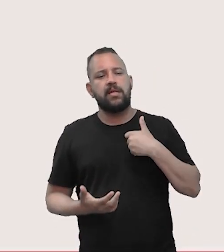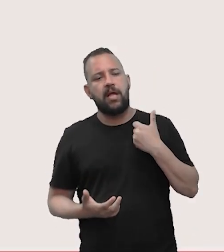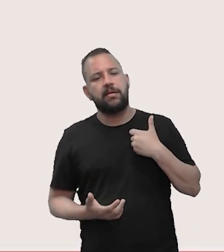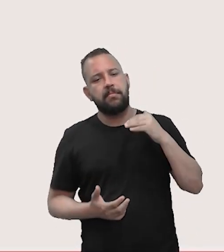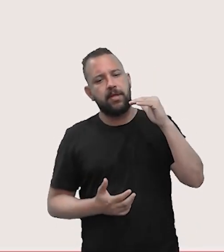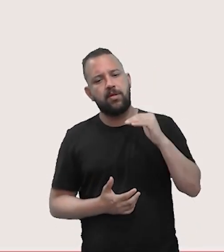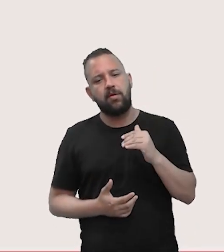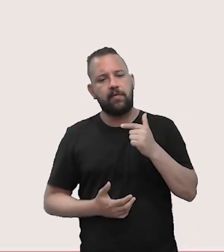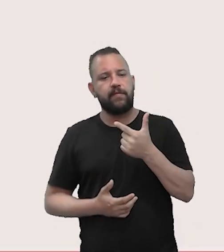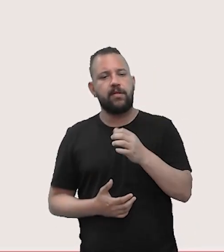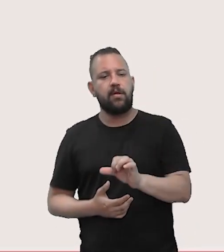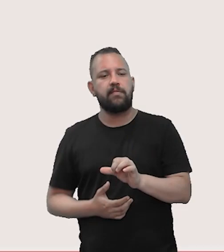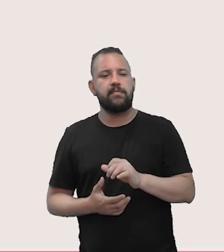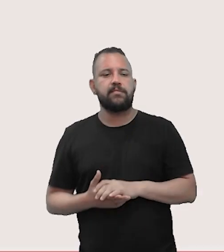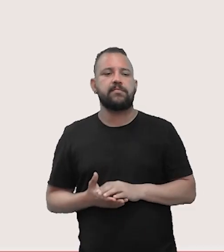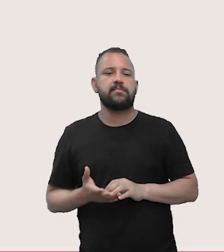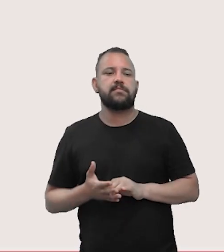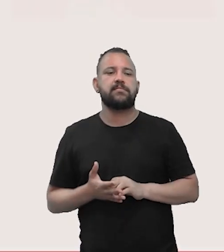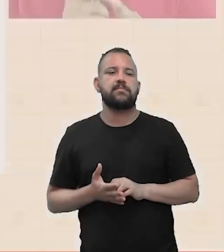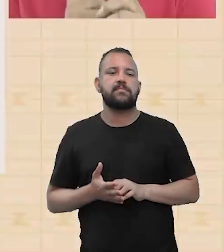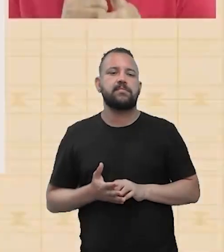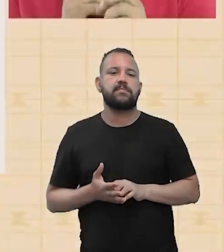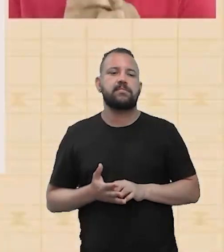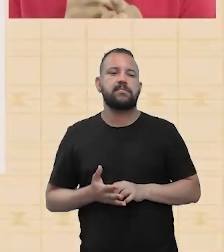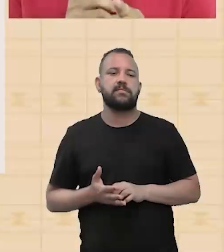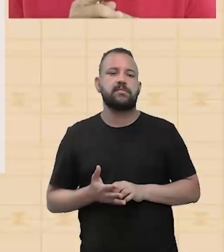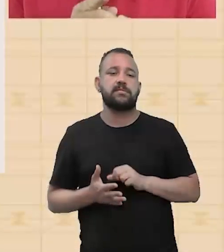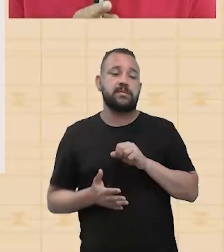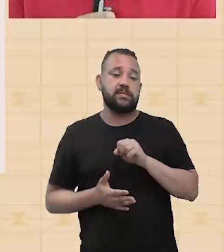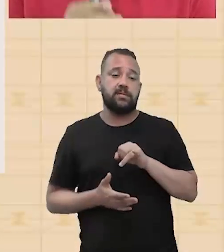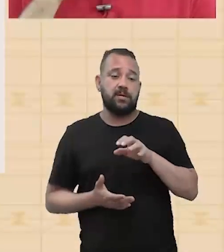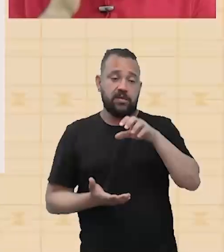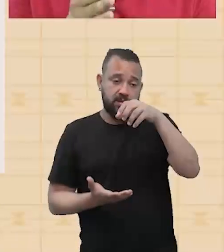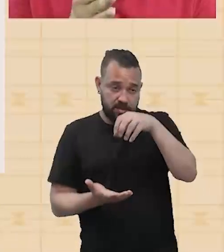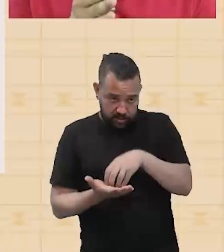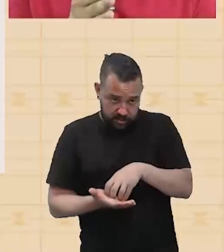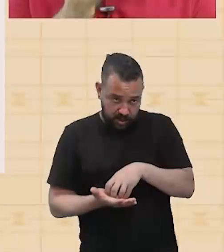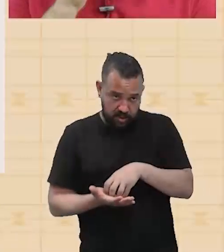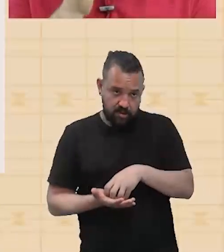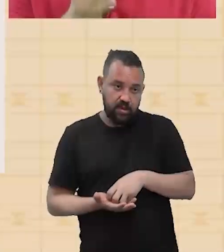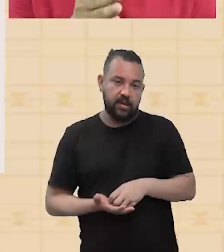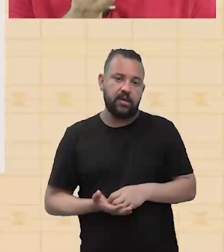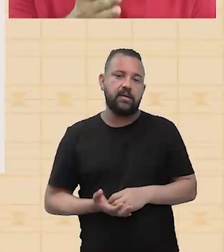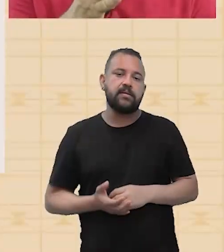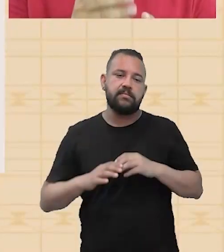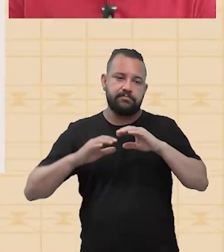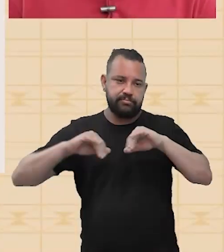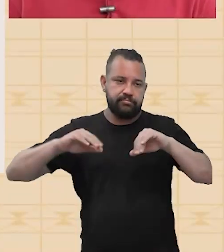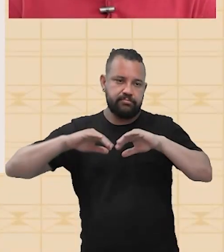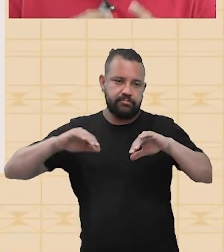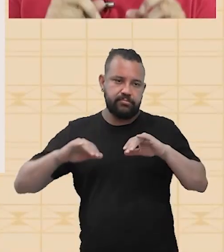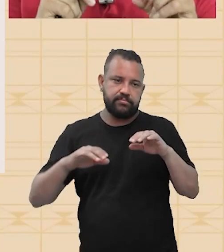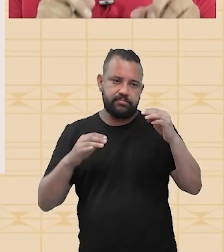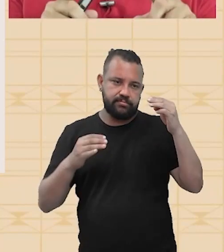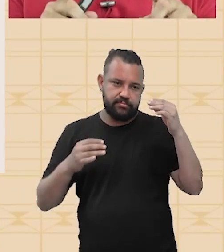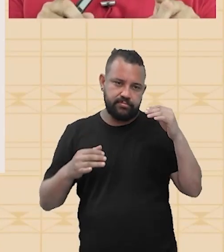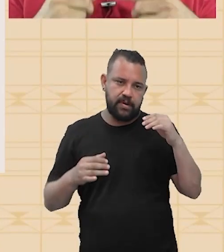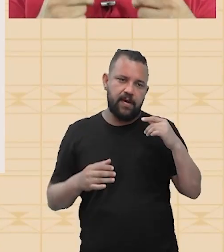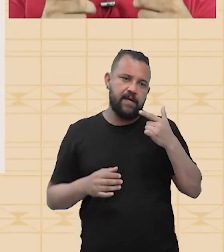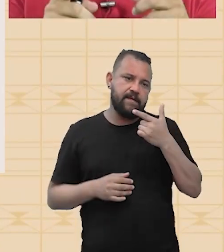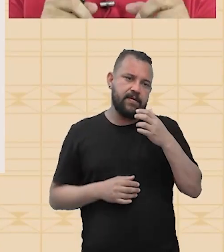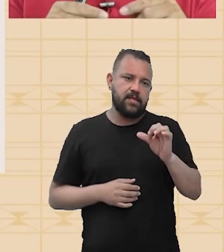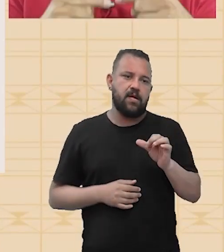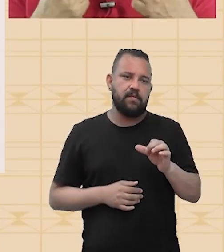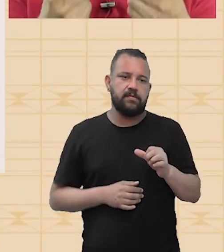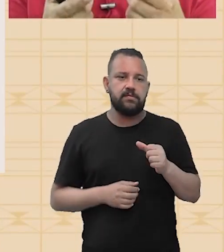que 29. Então, toda vez que eu quiser acertar bem no centro do meu rol, eu vou acertar a publicidade para 29 anos, mesmo